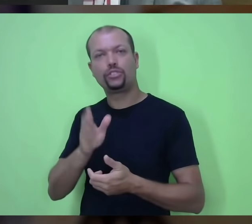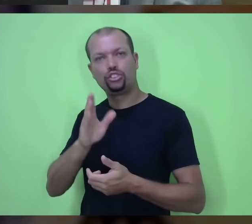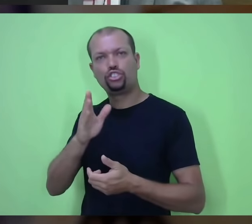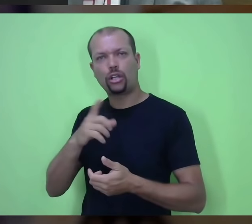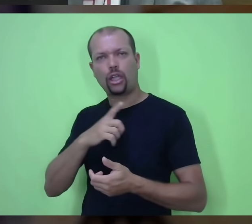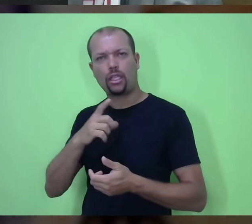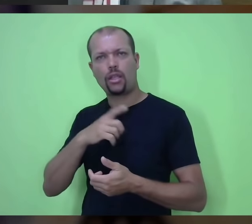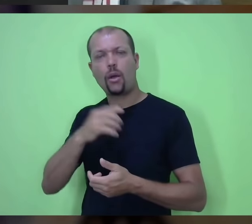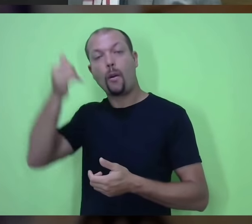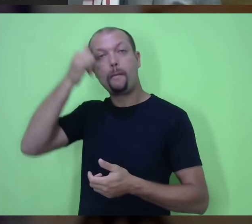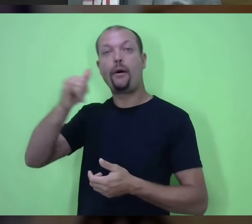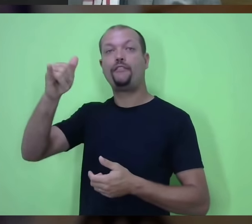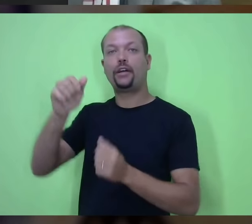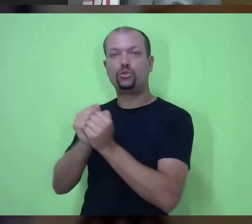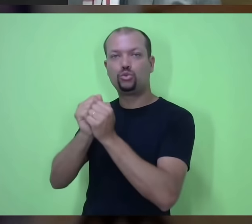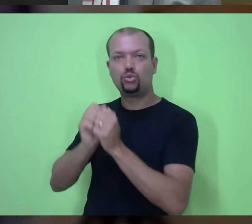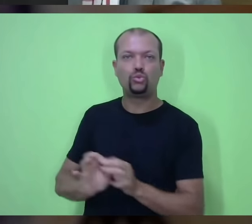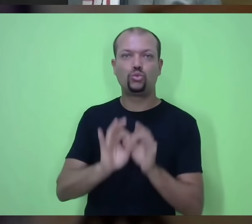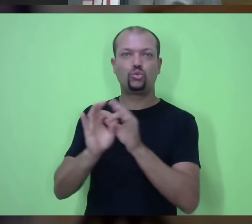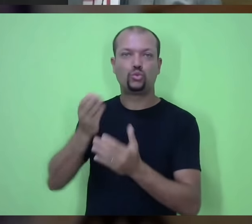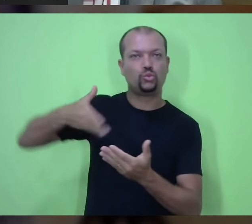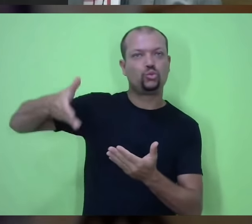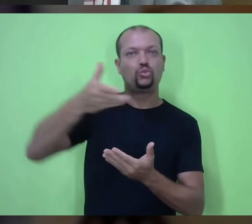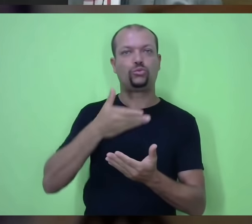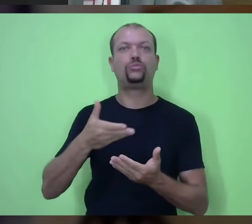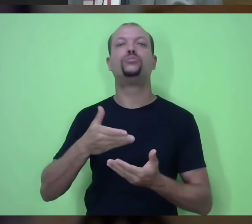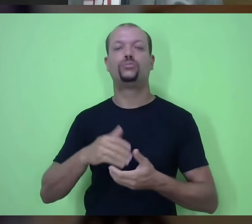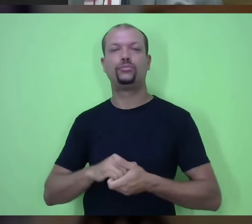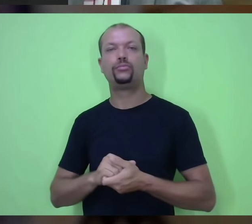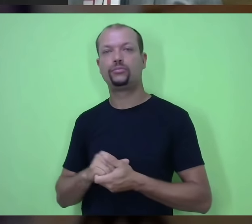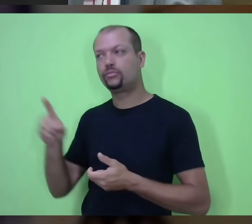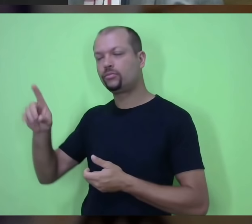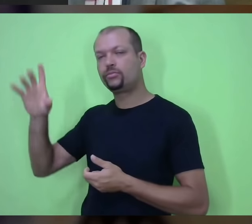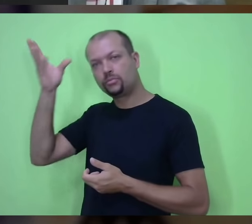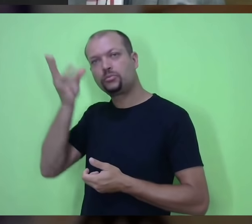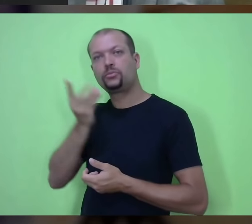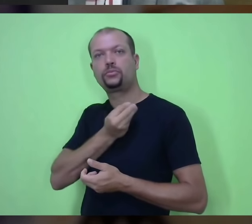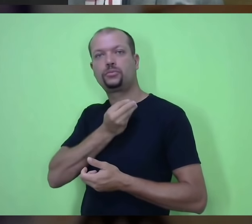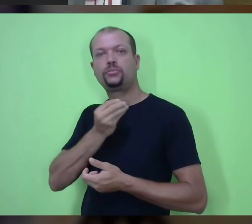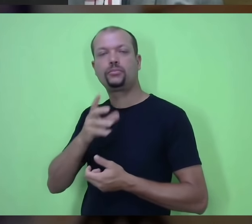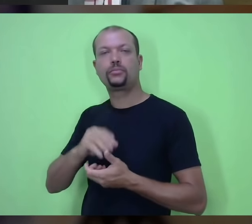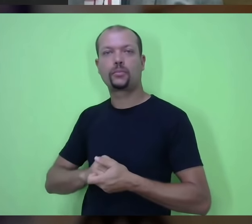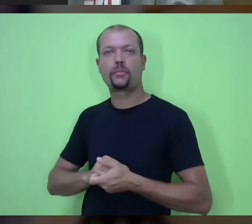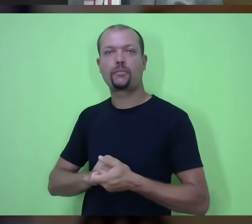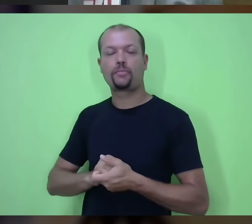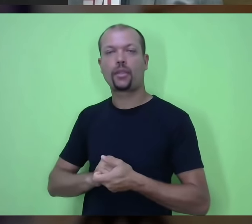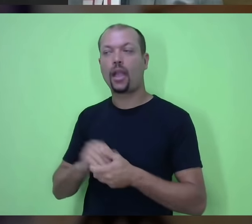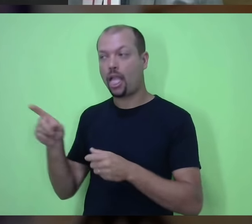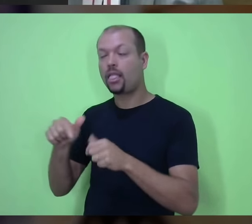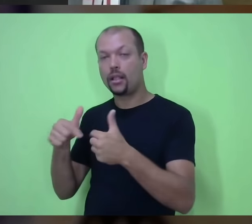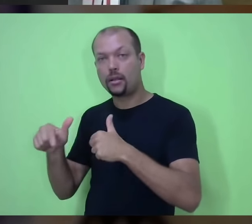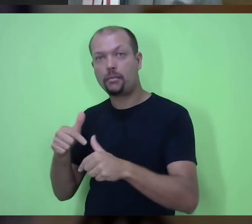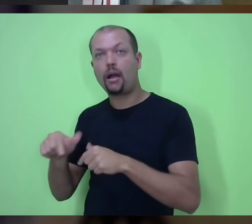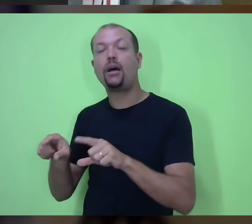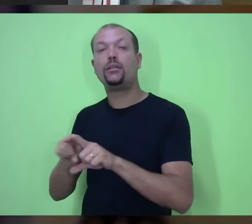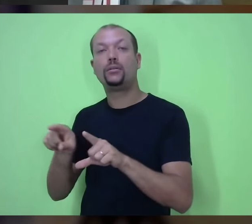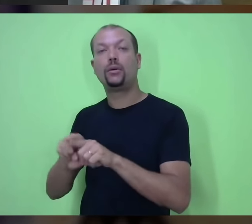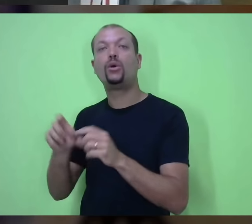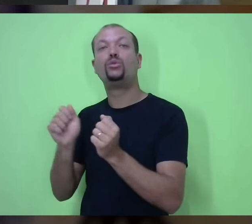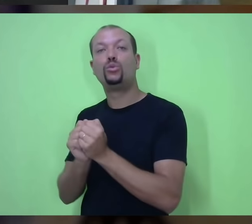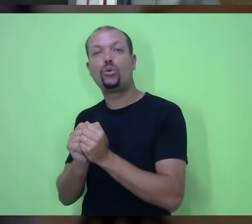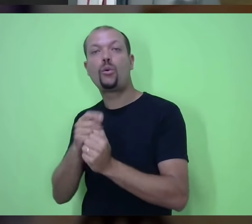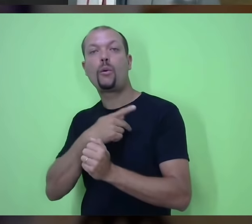lançamento do livro Um Profeta Entre Nós, não é? Falando do dom de profecia, você sabe, também atua ali trabalhando no Centro White, junto